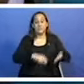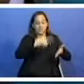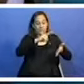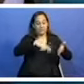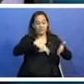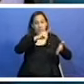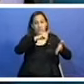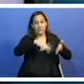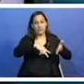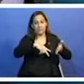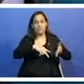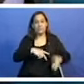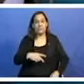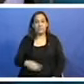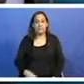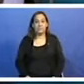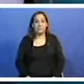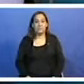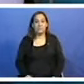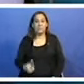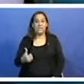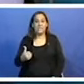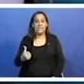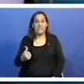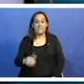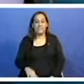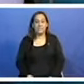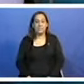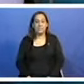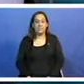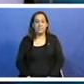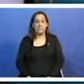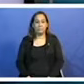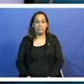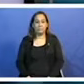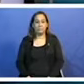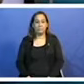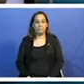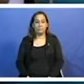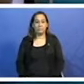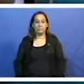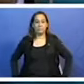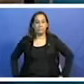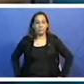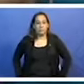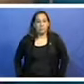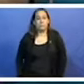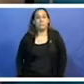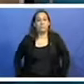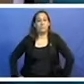de cestilha, porque tem, cada estrofe tem 6 versos.